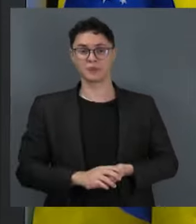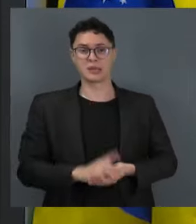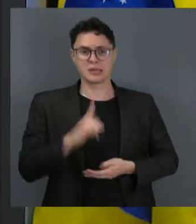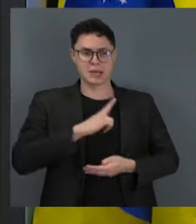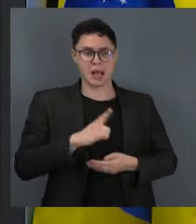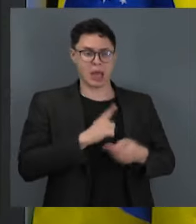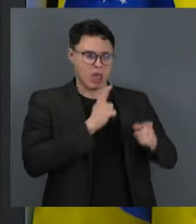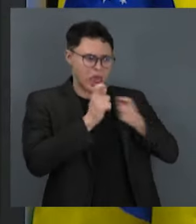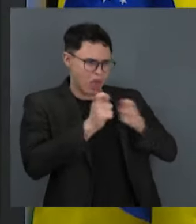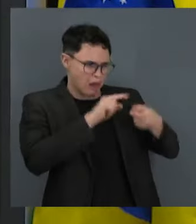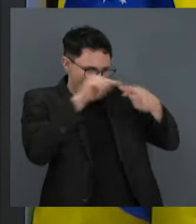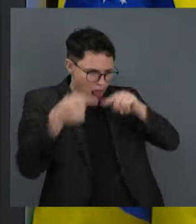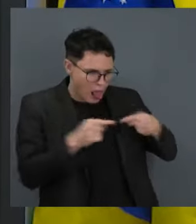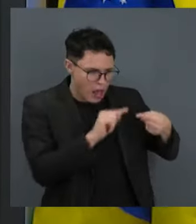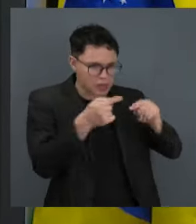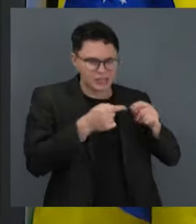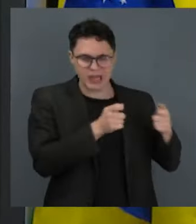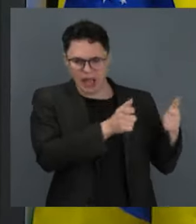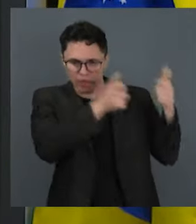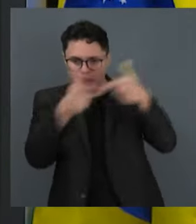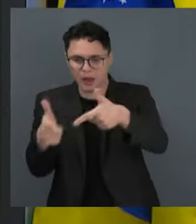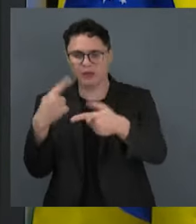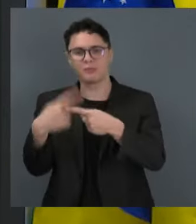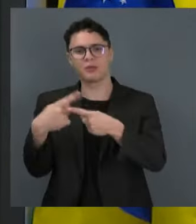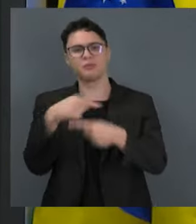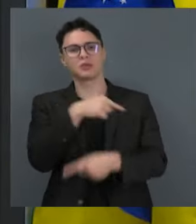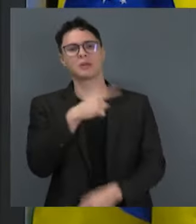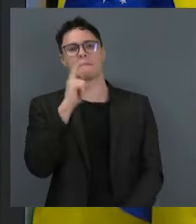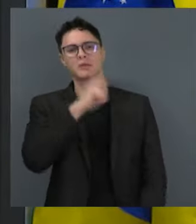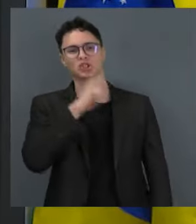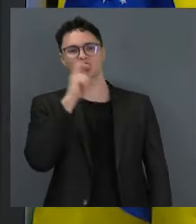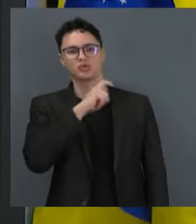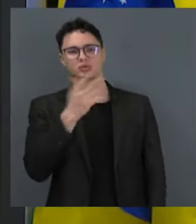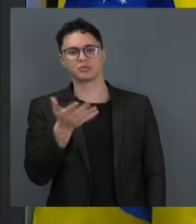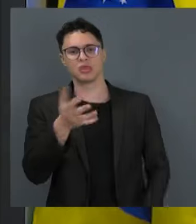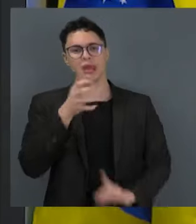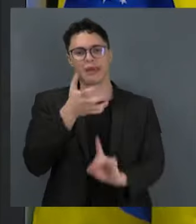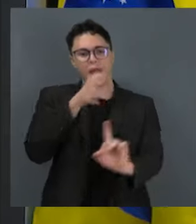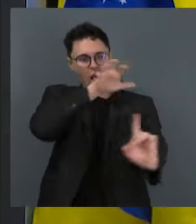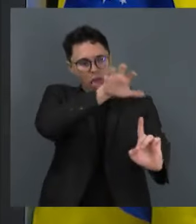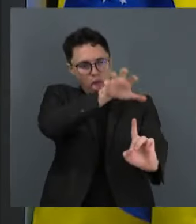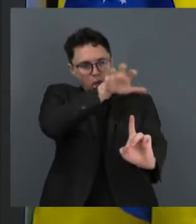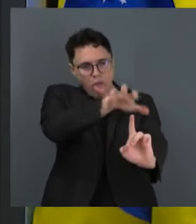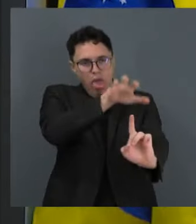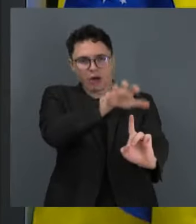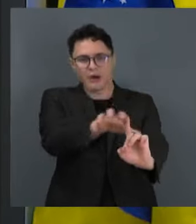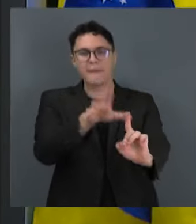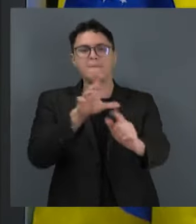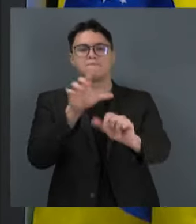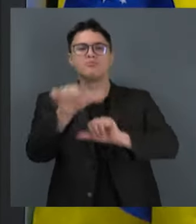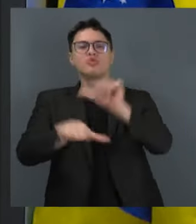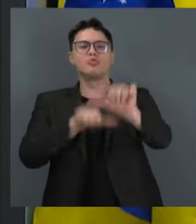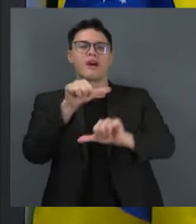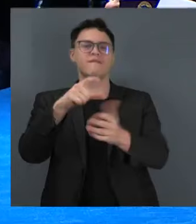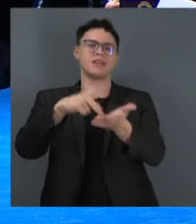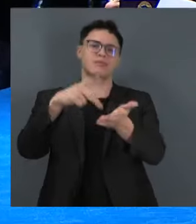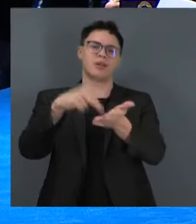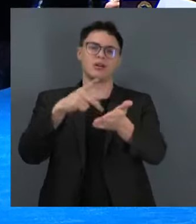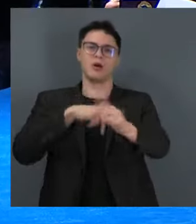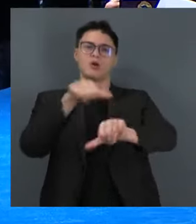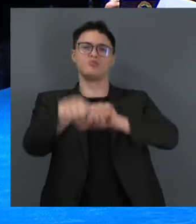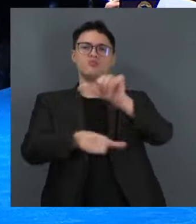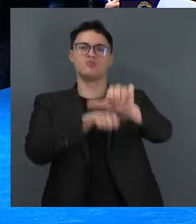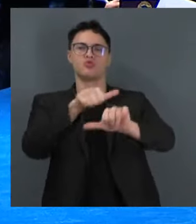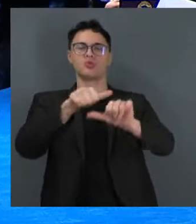covarde porque é baseado em mentiras querem a todo custo distorcer a sua essência